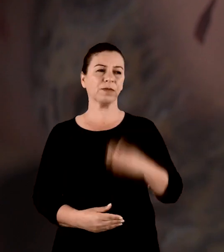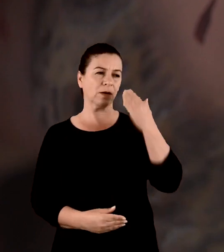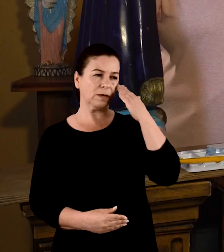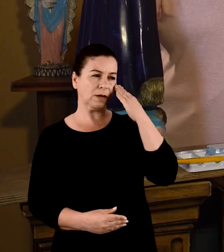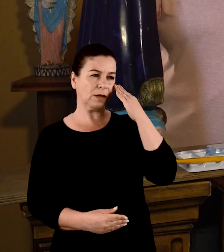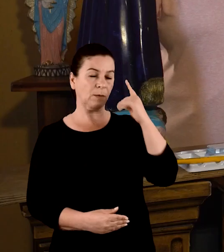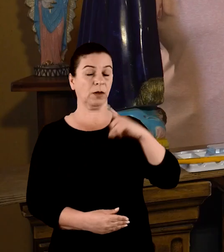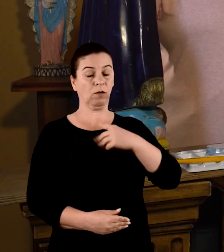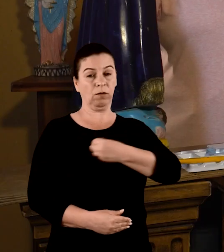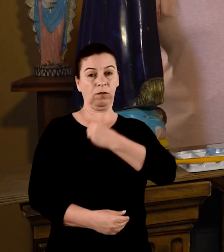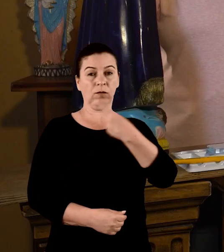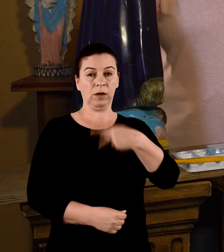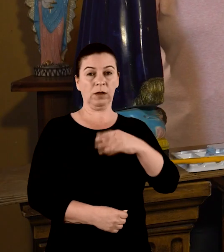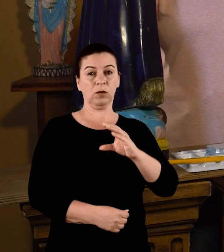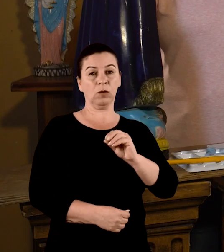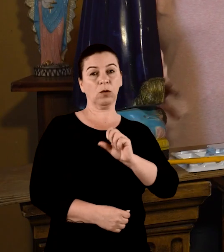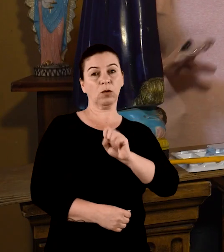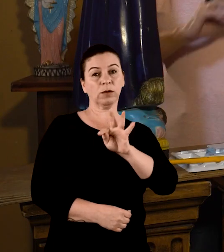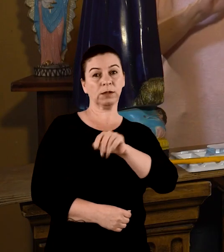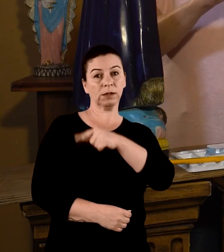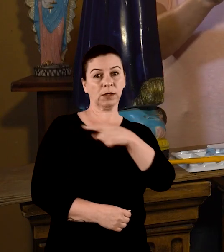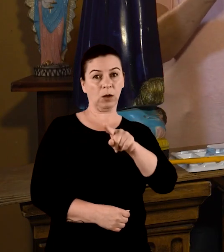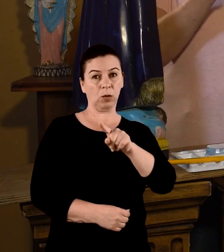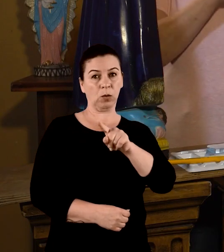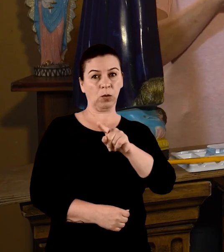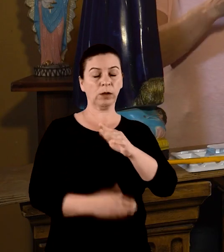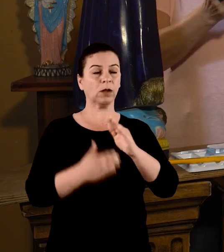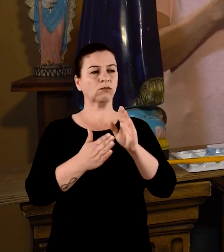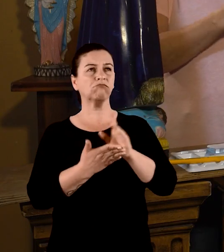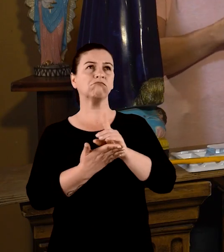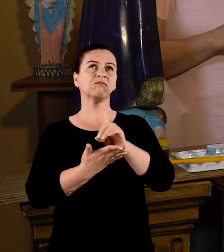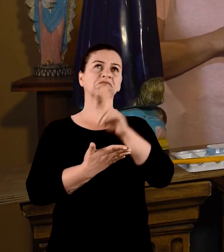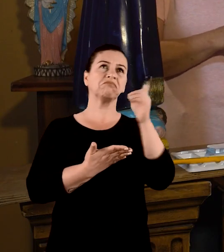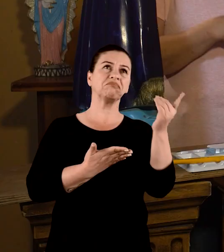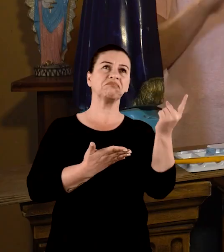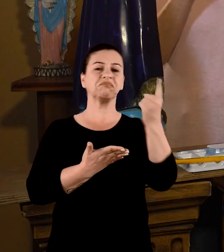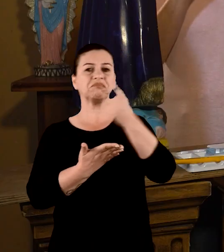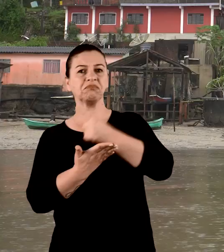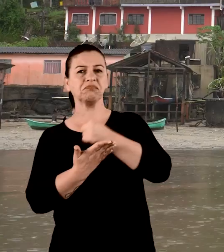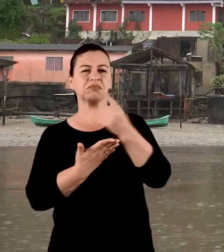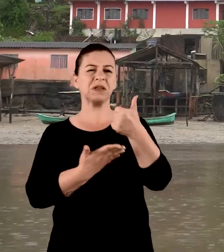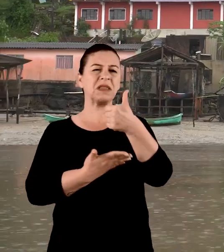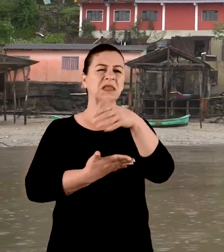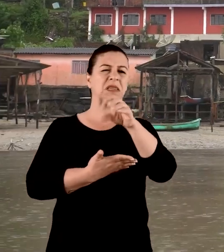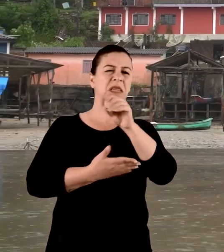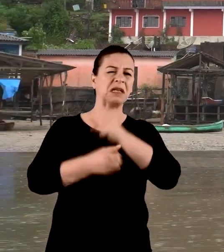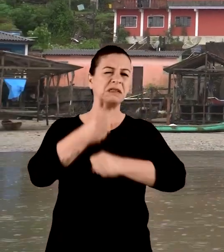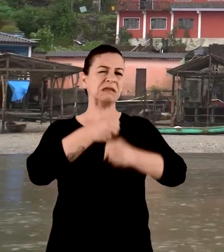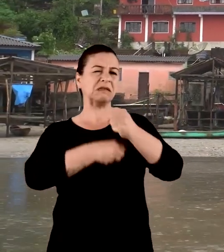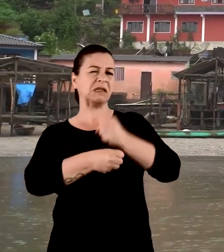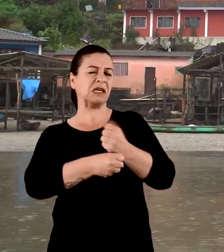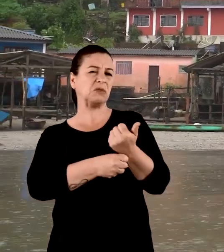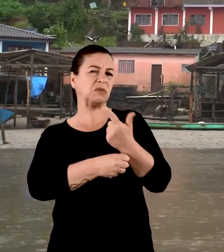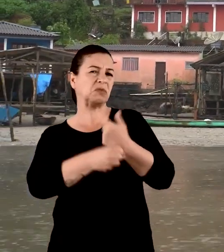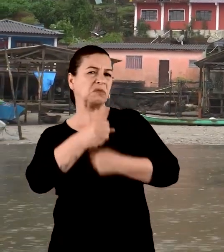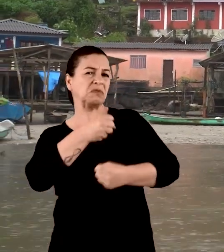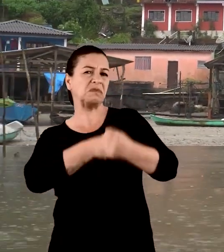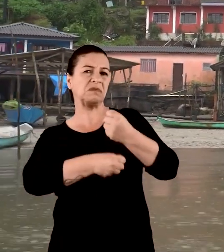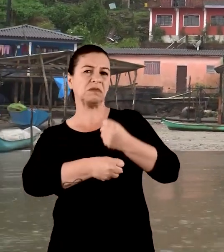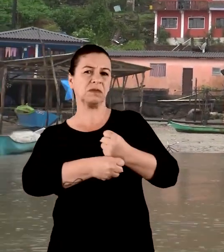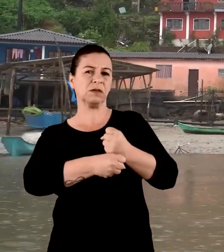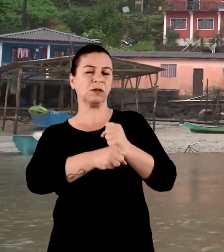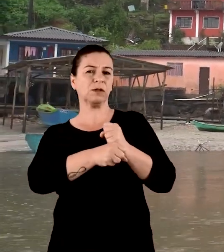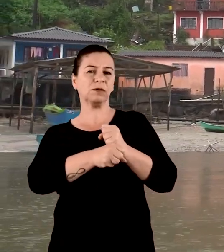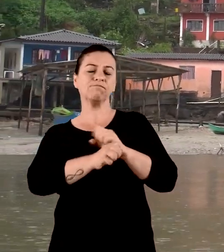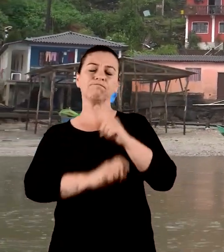Você sabe que eu tenho minha casa aqui no Costão, Sim, né? sim. Numa dessas vindas minha para cá, 10 anos atrás, 12 anos